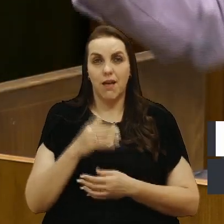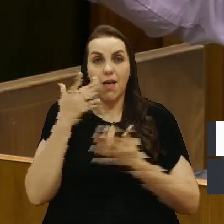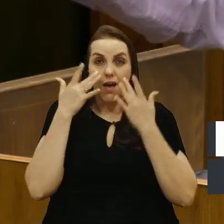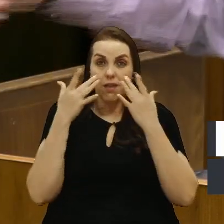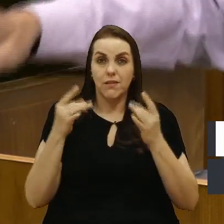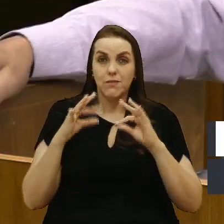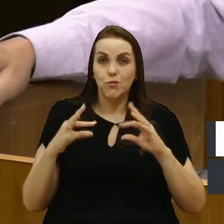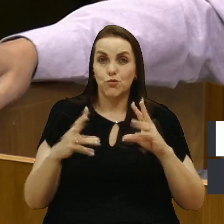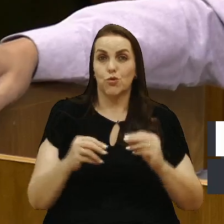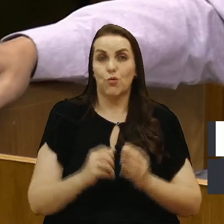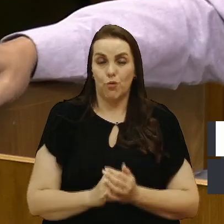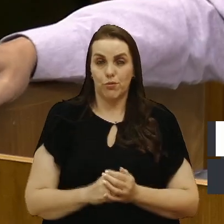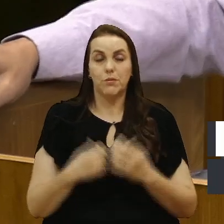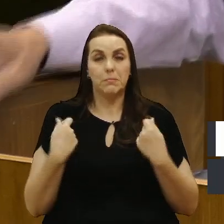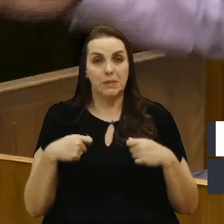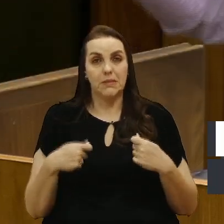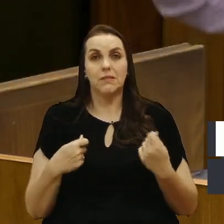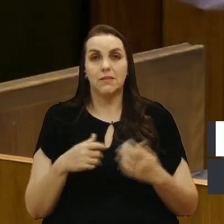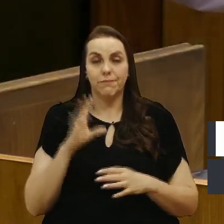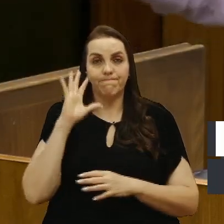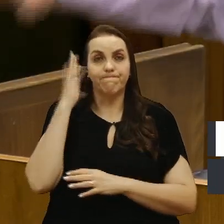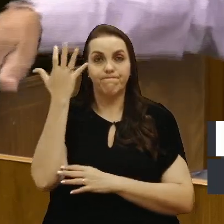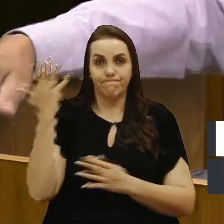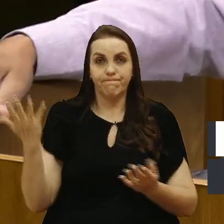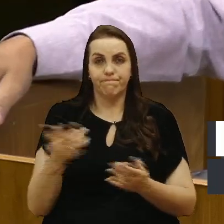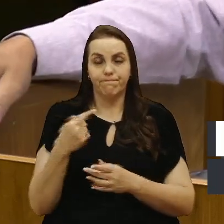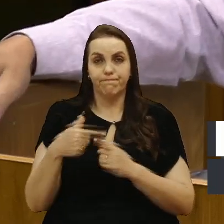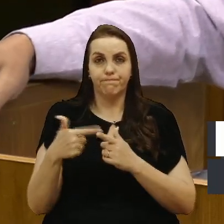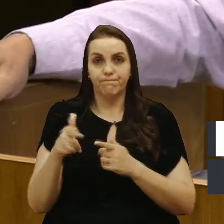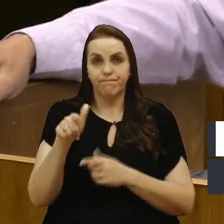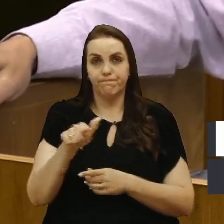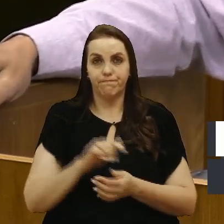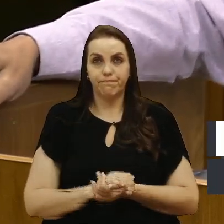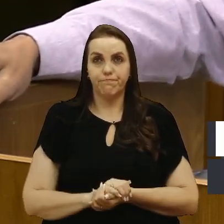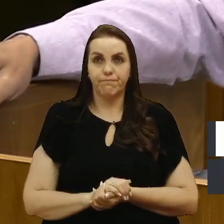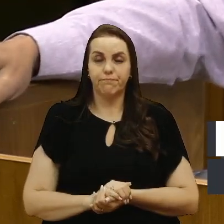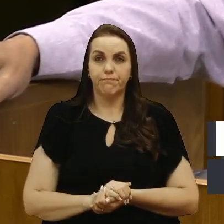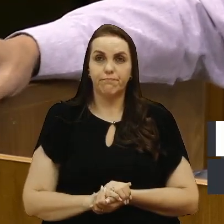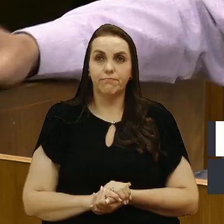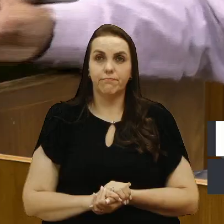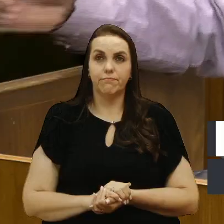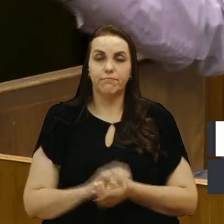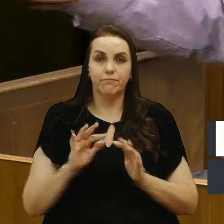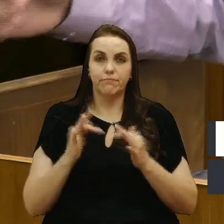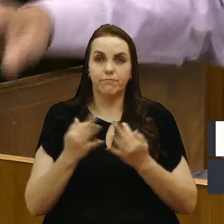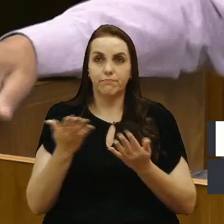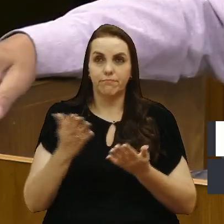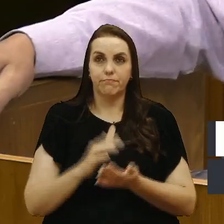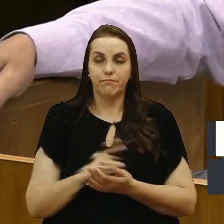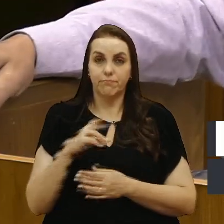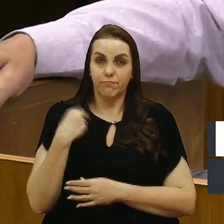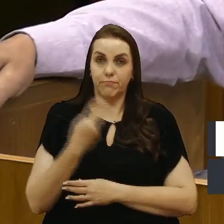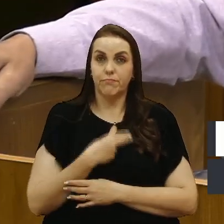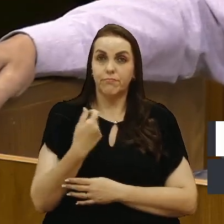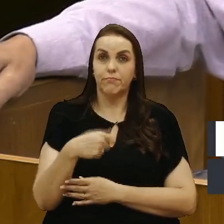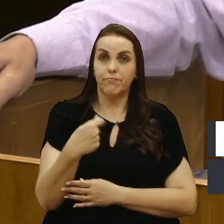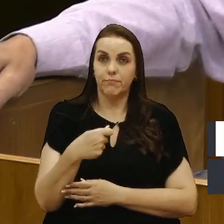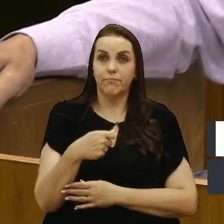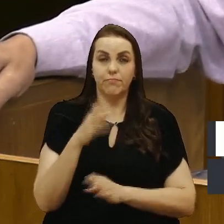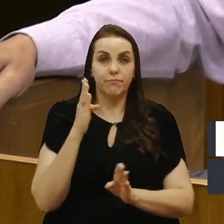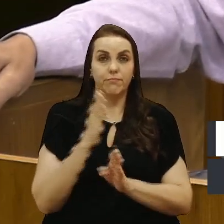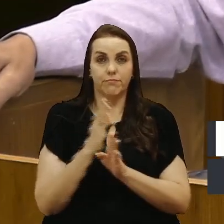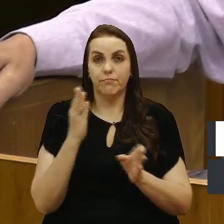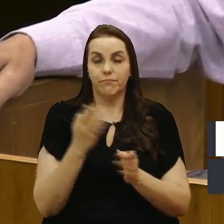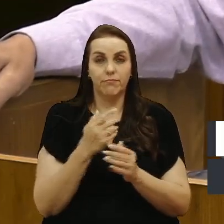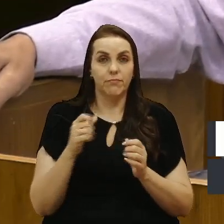todos e a gente precisa achar uma solução para resolver a questão dessas famílias. Nós precisamos achar uma saída para